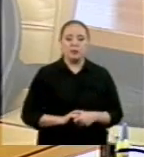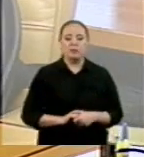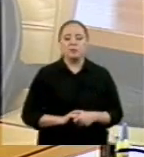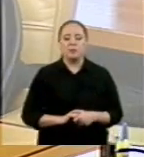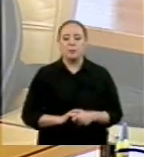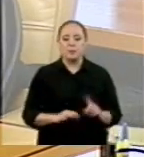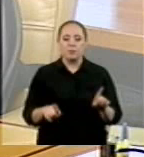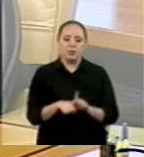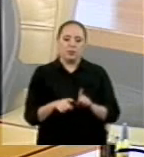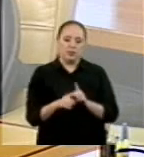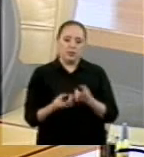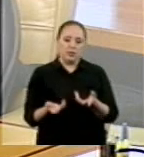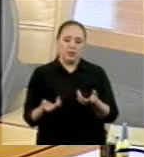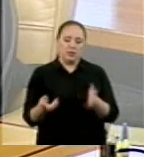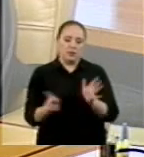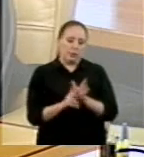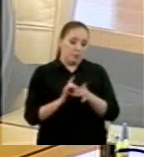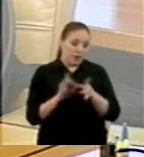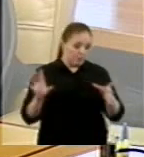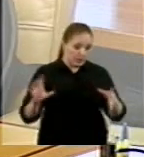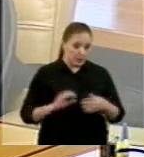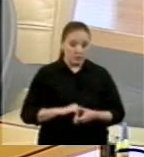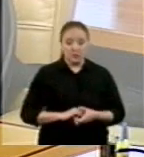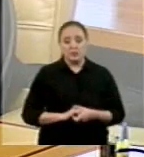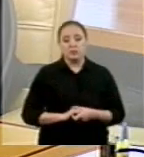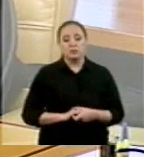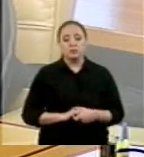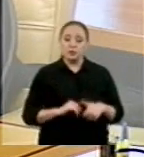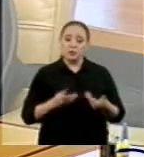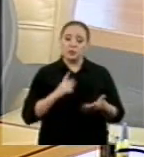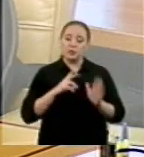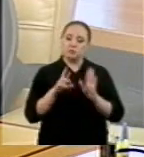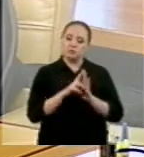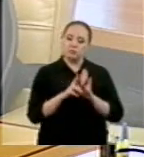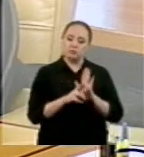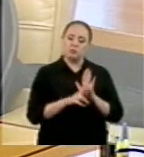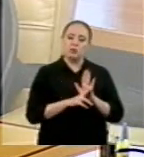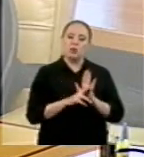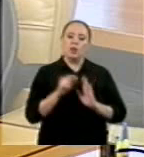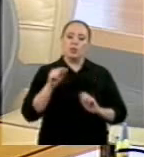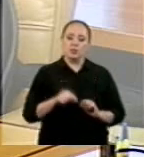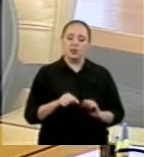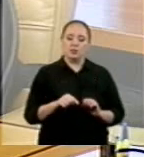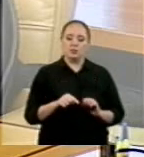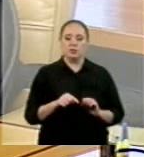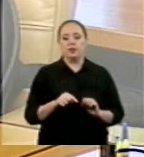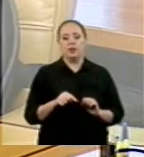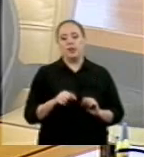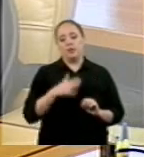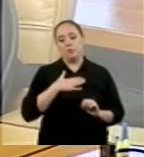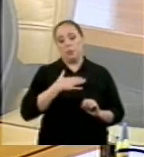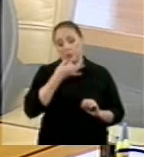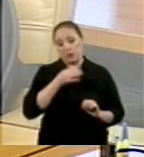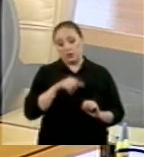própria liberdade. Há, portanto, nessa normativa situada nesse quadrante, em meu modo de